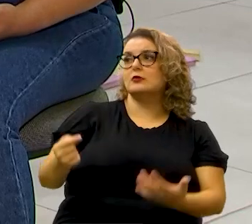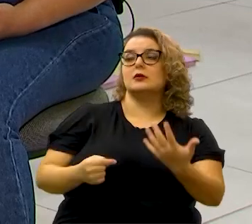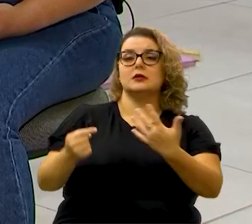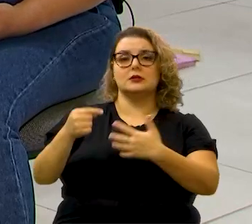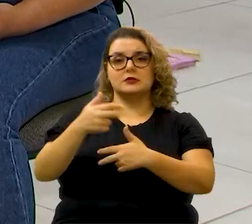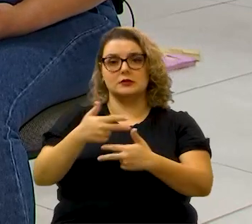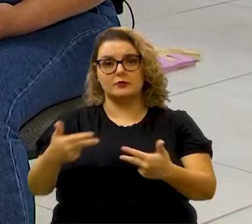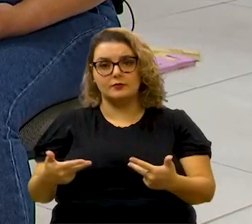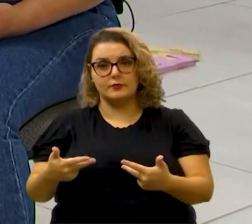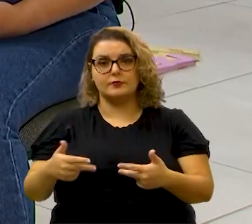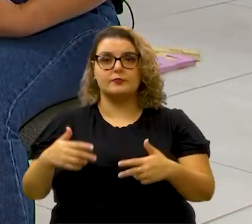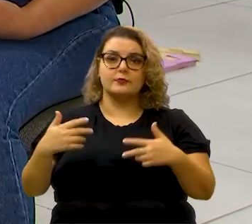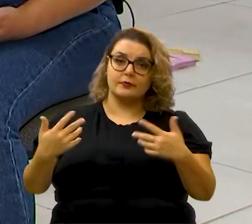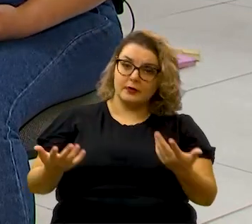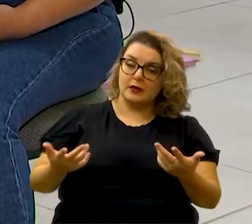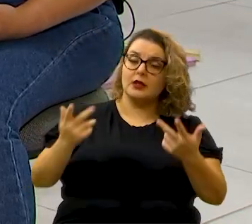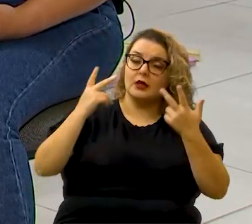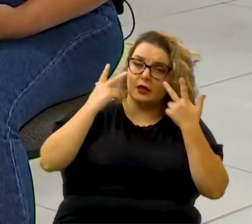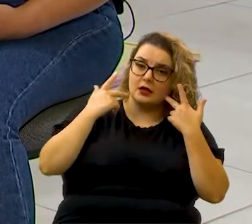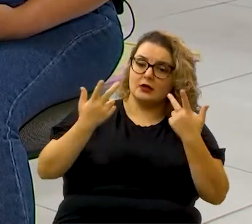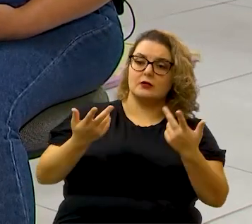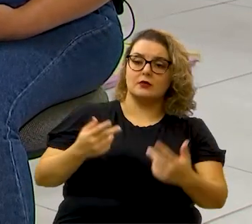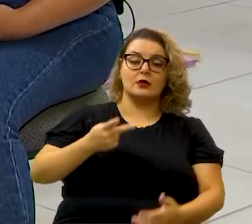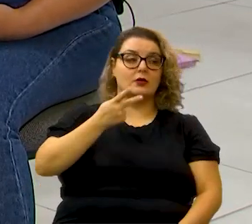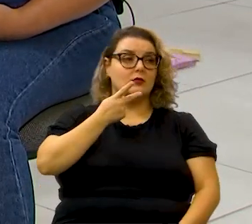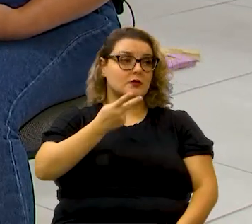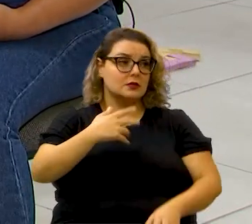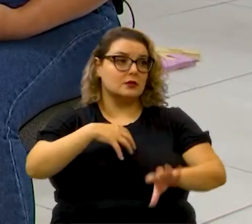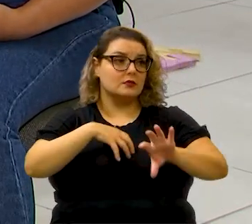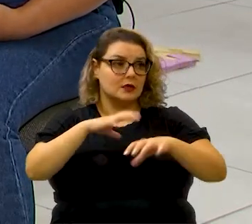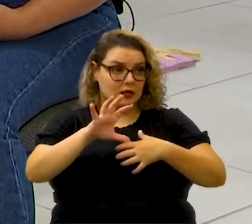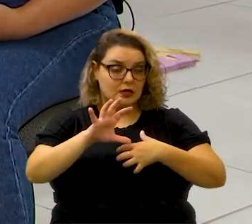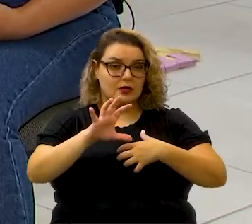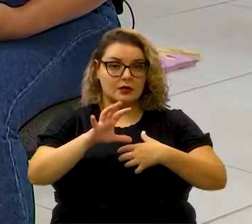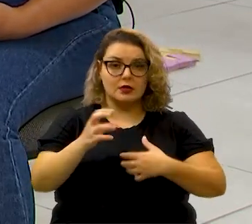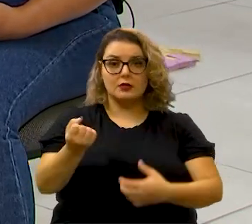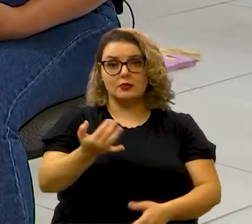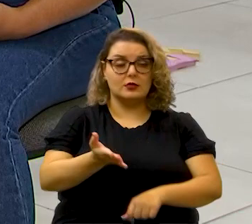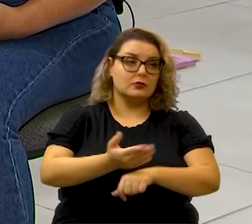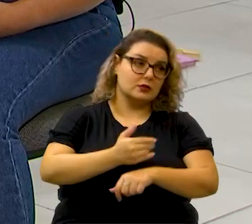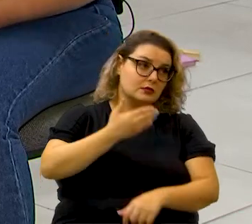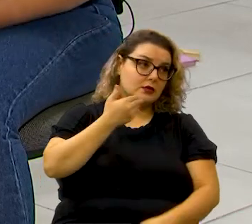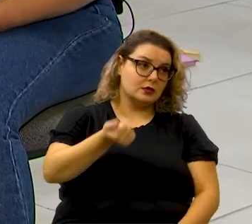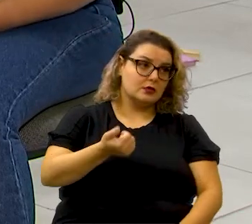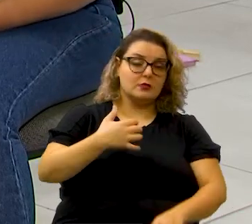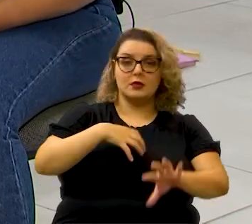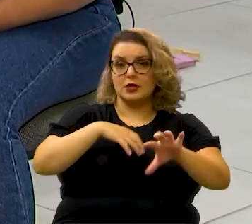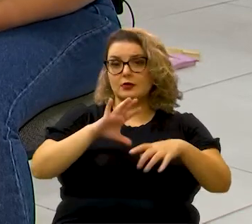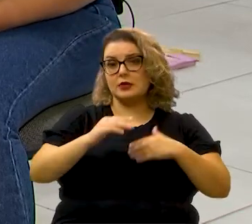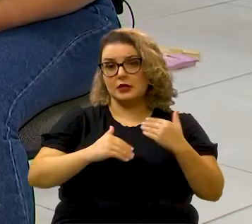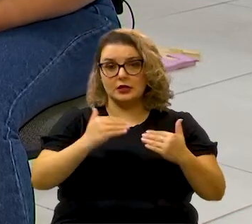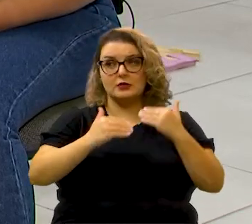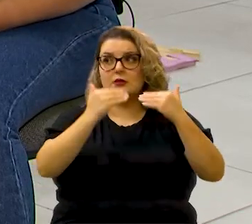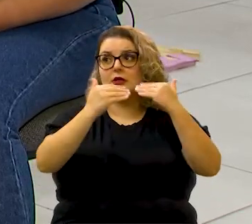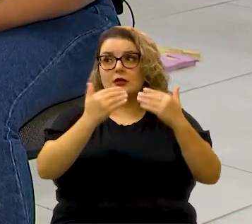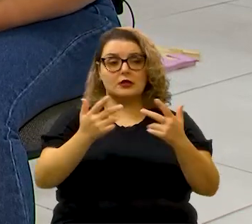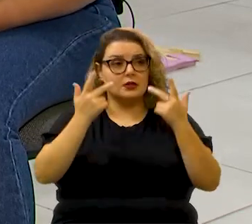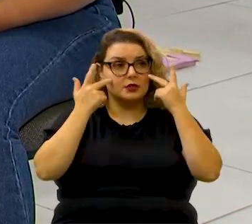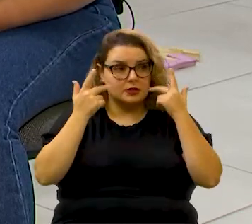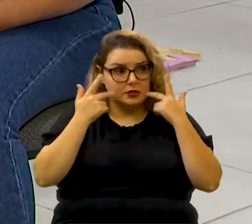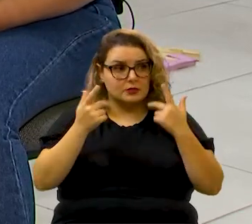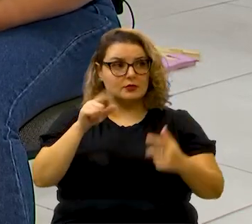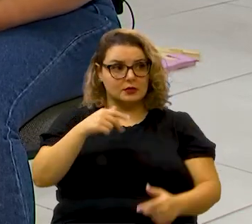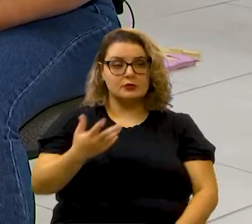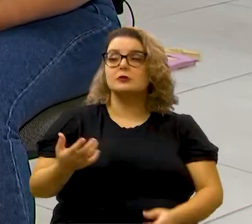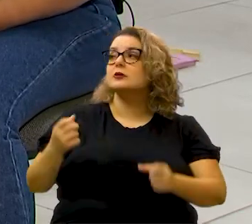adapta a essas questões. E acaba ficando algo realmente natural. Você citou a empatia e quanto antes melhor, porque a empatia vai sendo trabalhada de